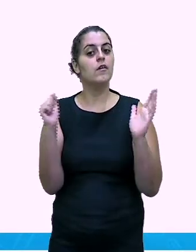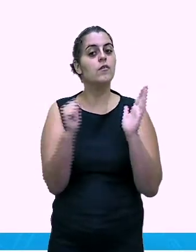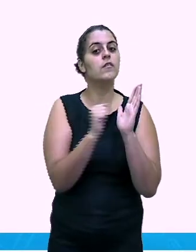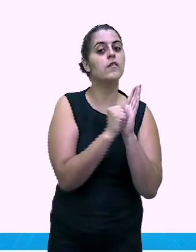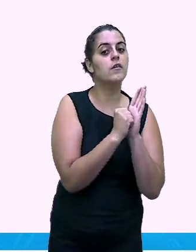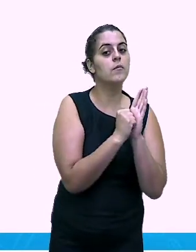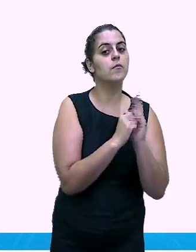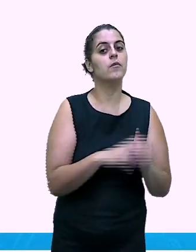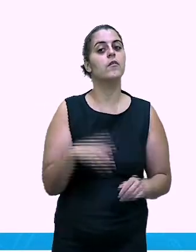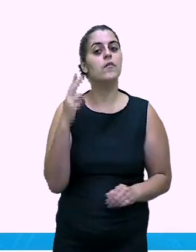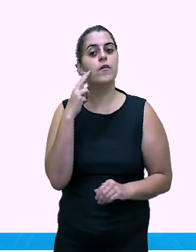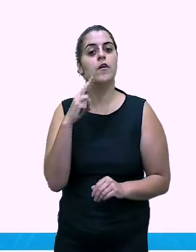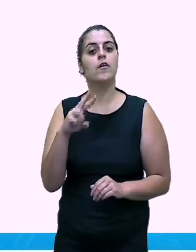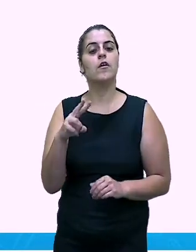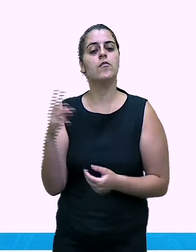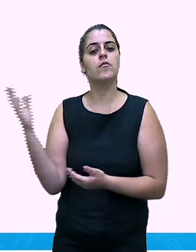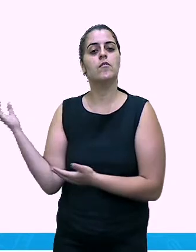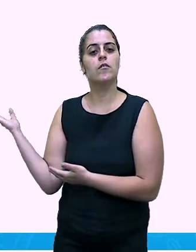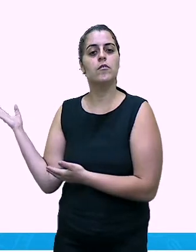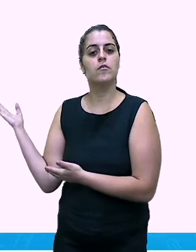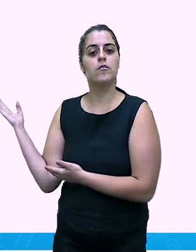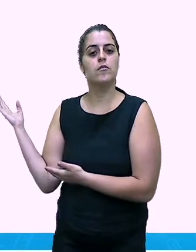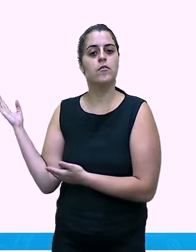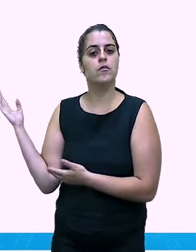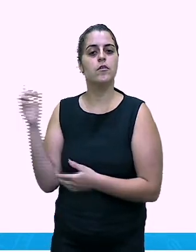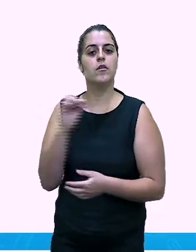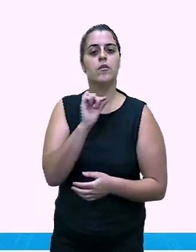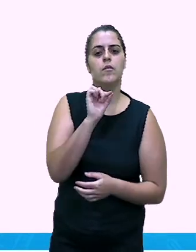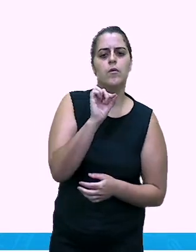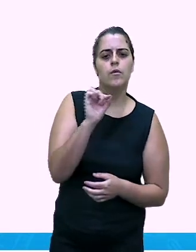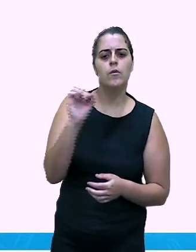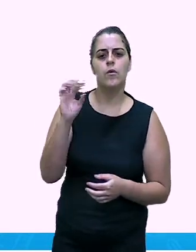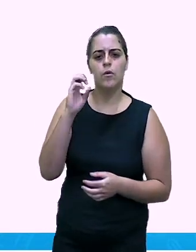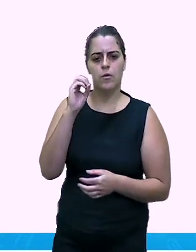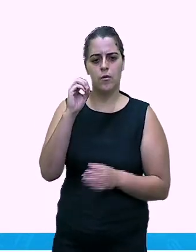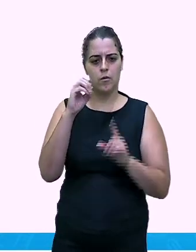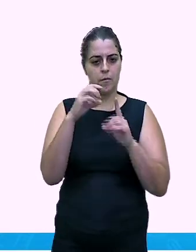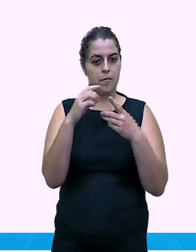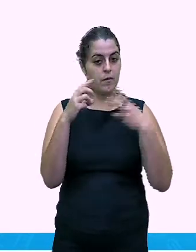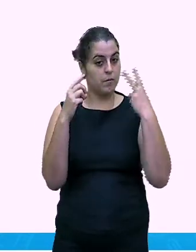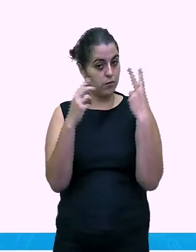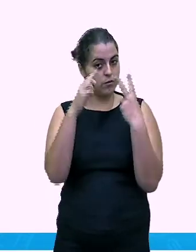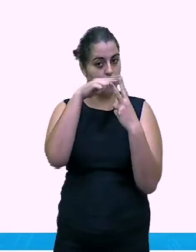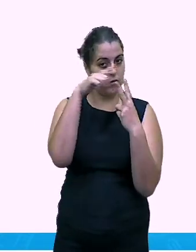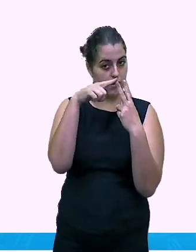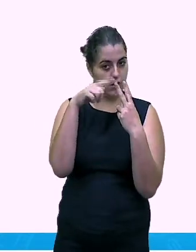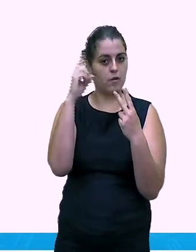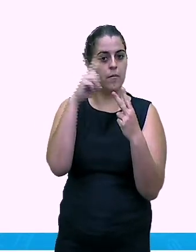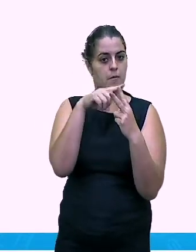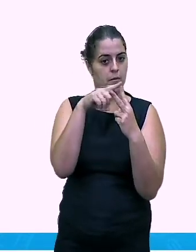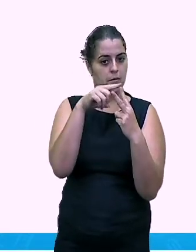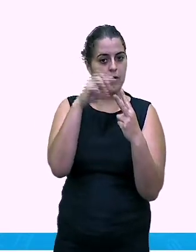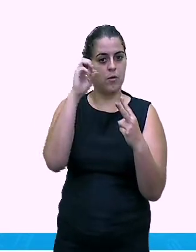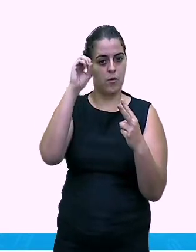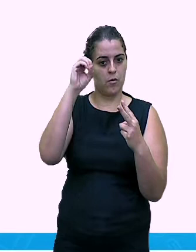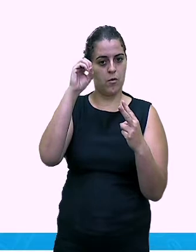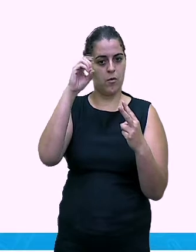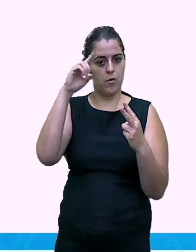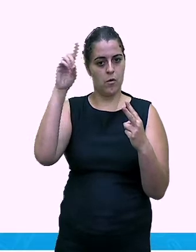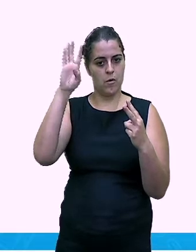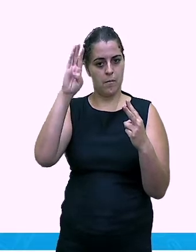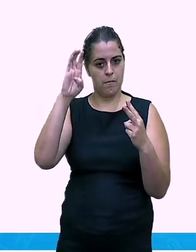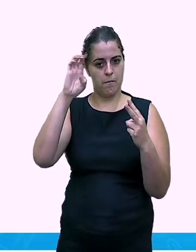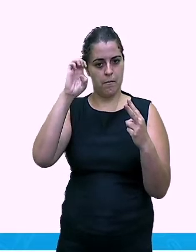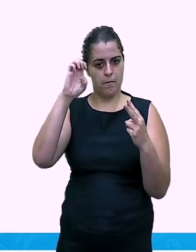seus símbolos. Então, olha só. Nós temos esse símbolo aqui quando a gente vai fazer o quê? Armar a operação, que